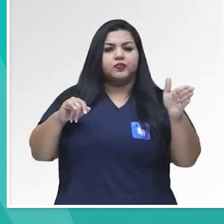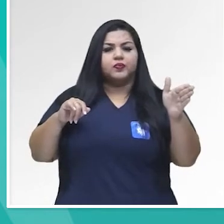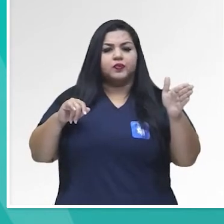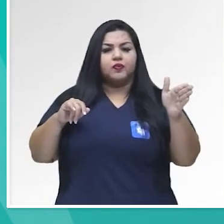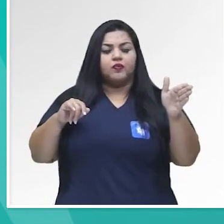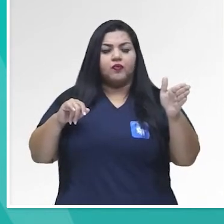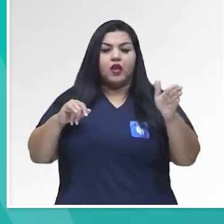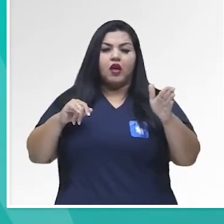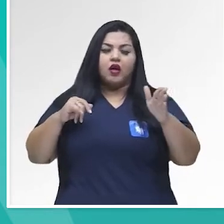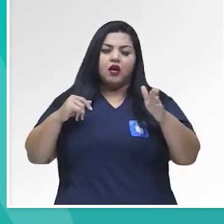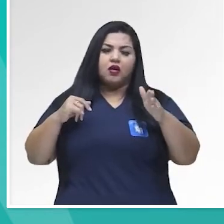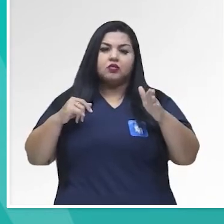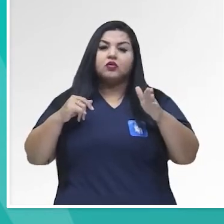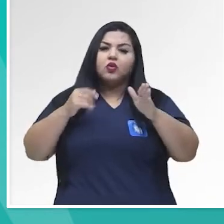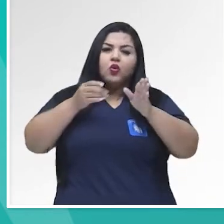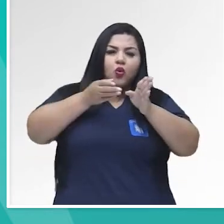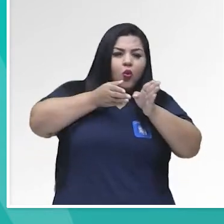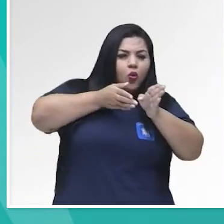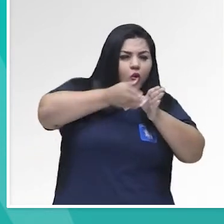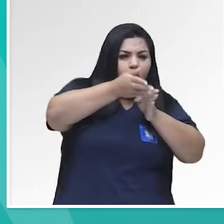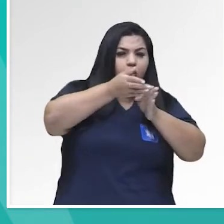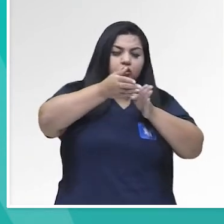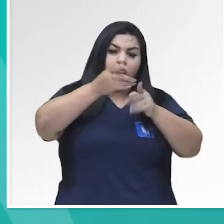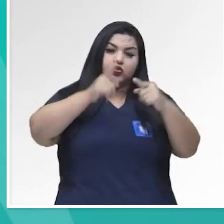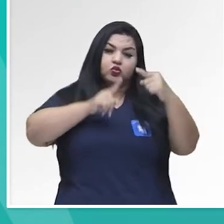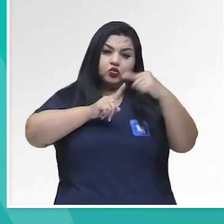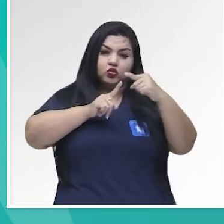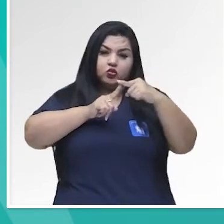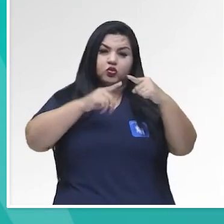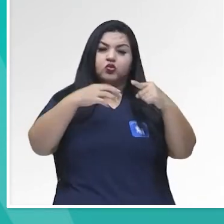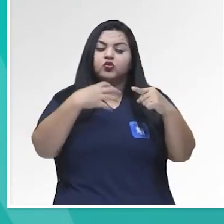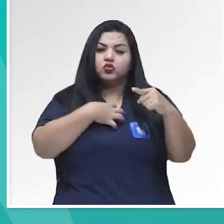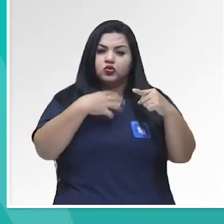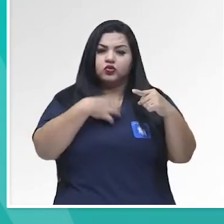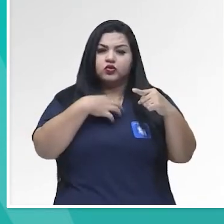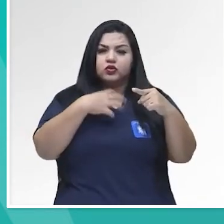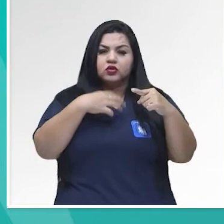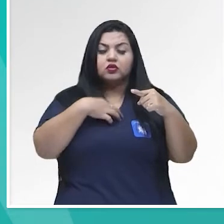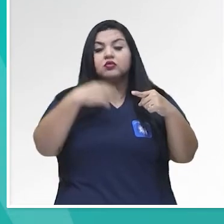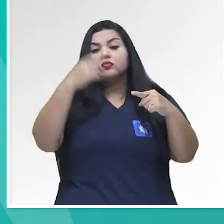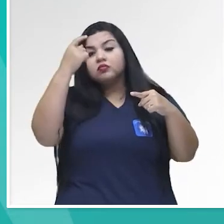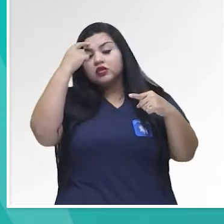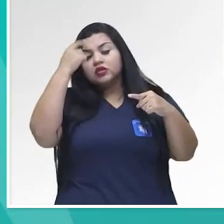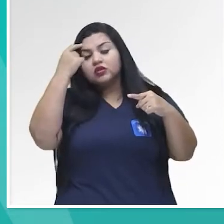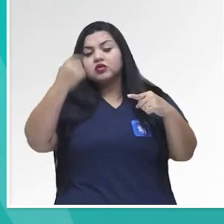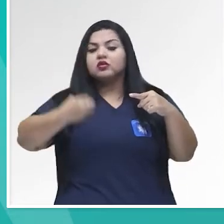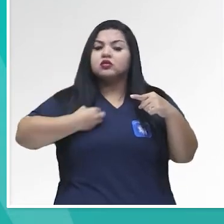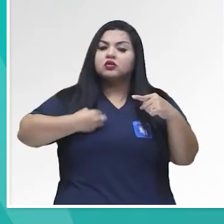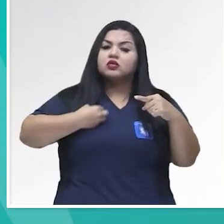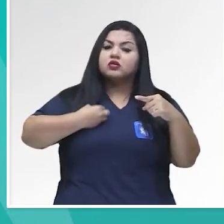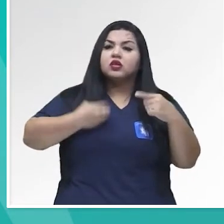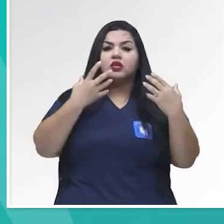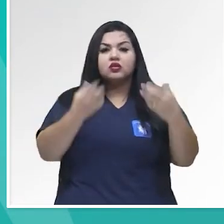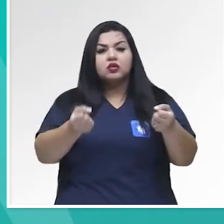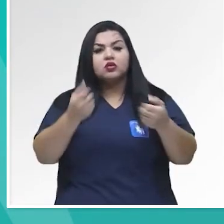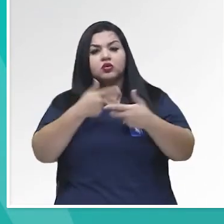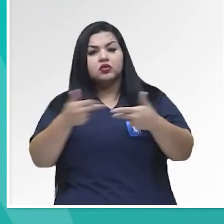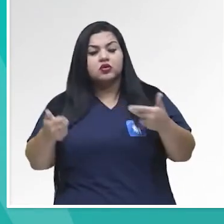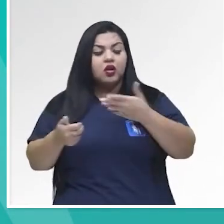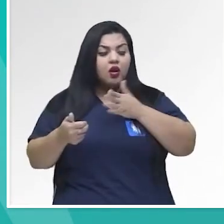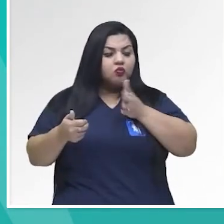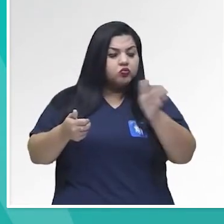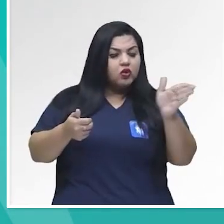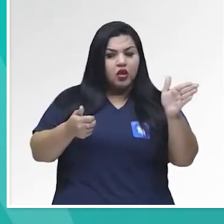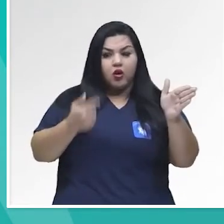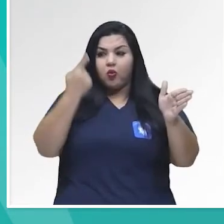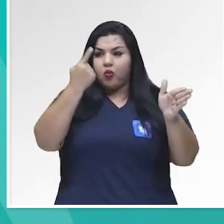estão, na verdade, se orientando só para um tipo de jeito de pensar a vida, de conceber as coisas, esse peixe